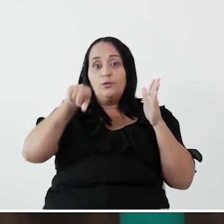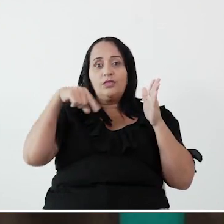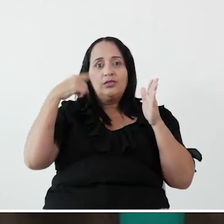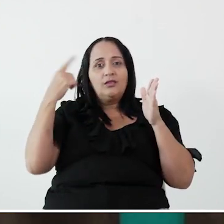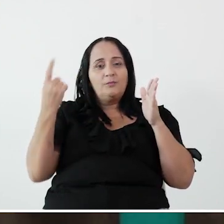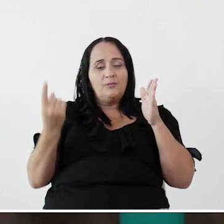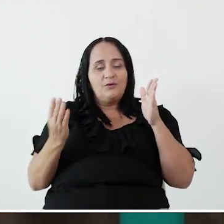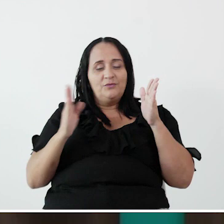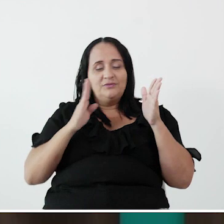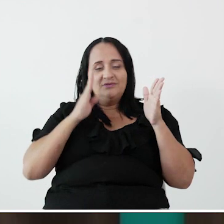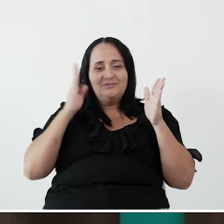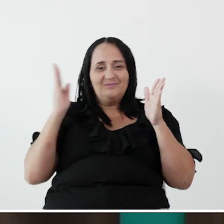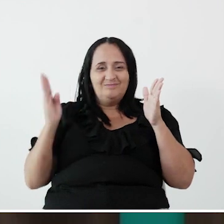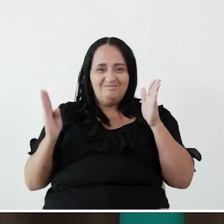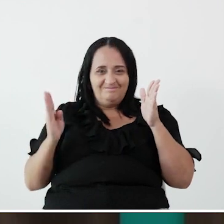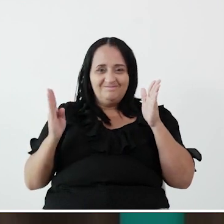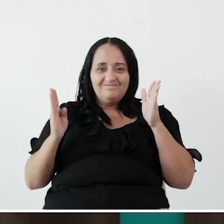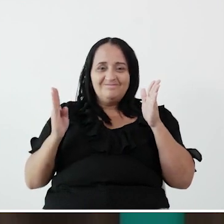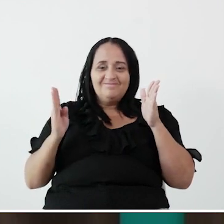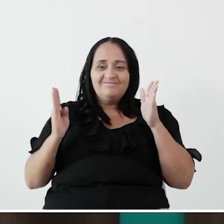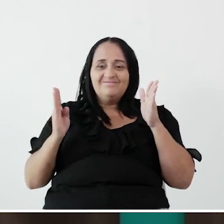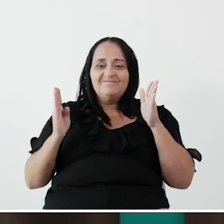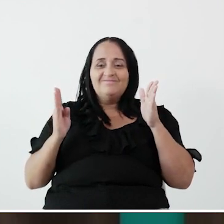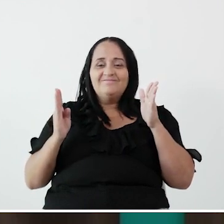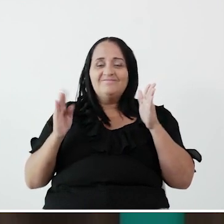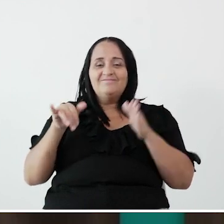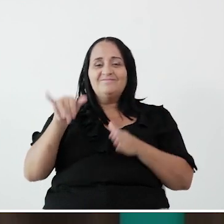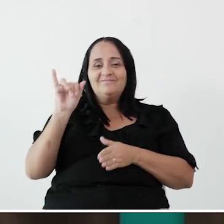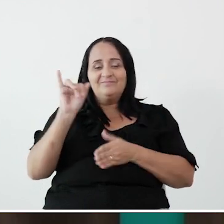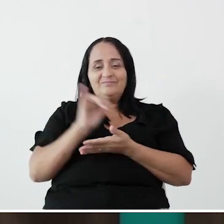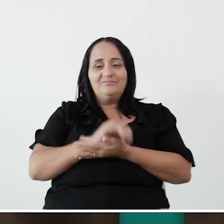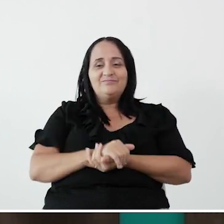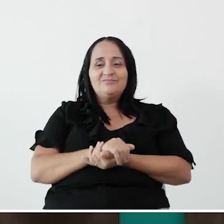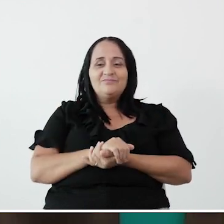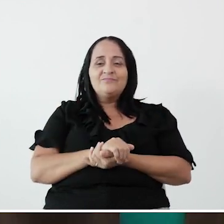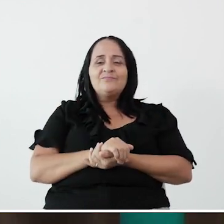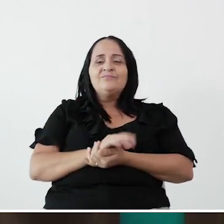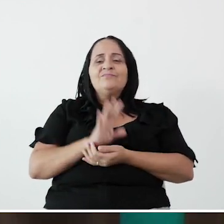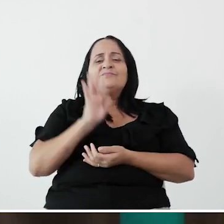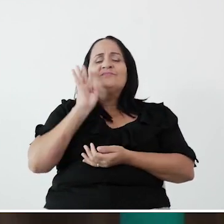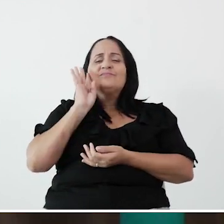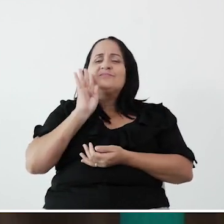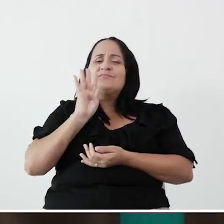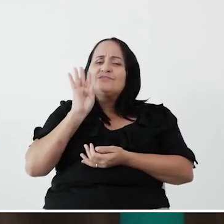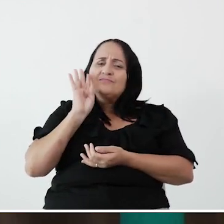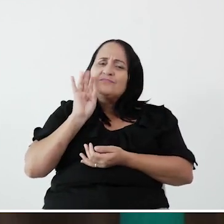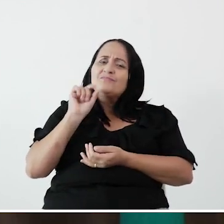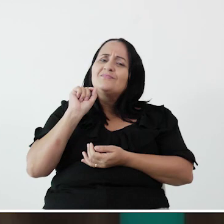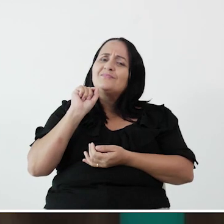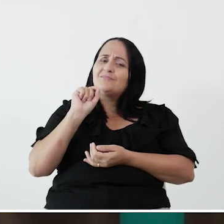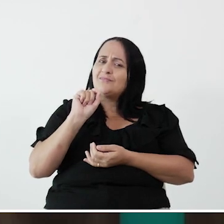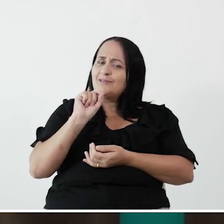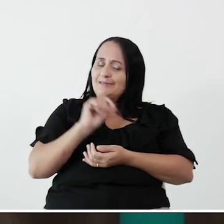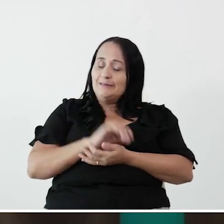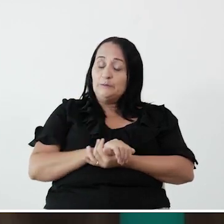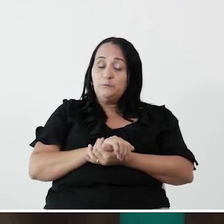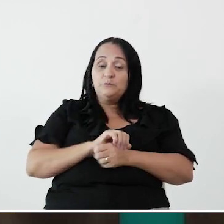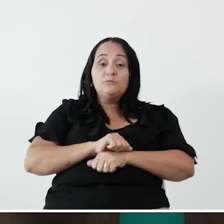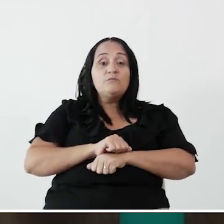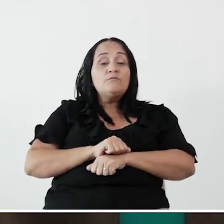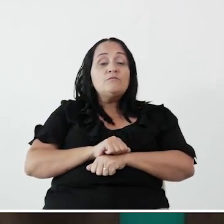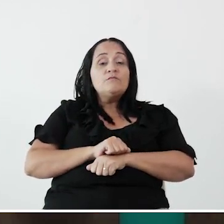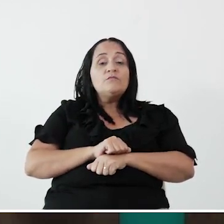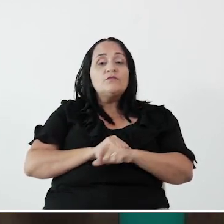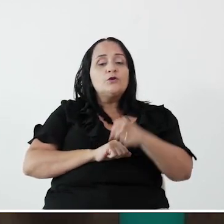X. E o sucessor representamos aqui pela letra Y. É claro que em lugar de X e Y, nós